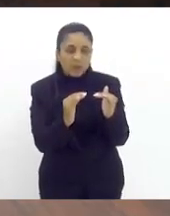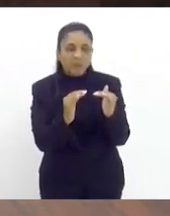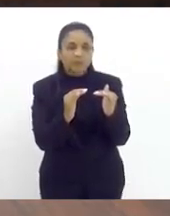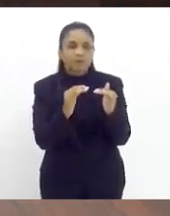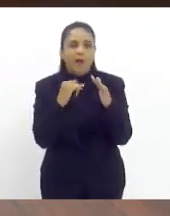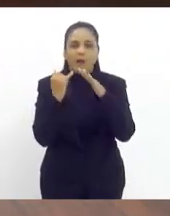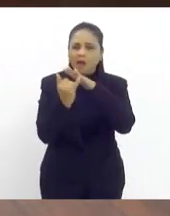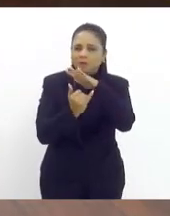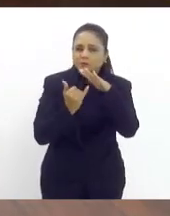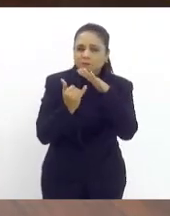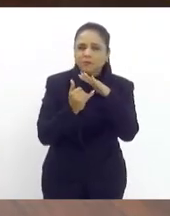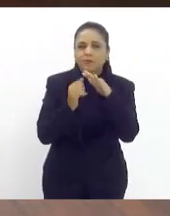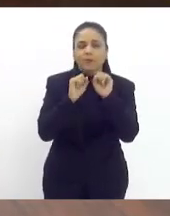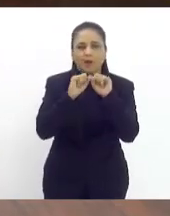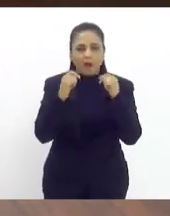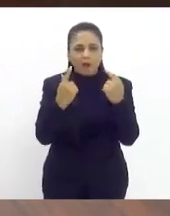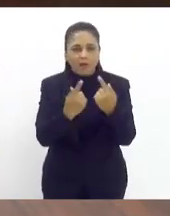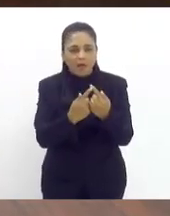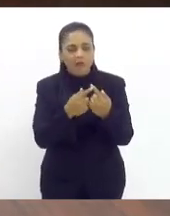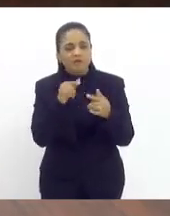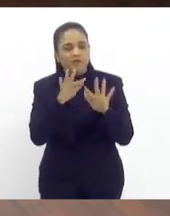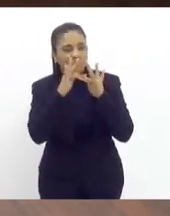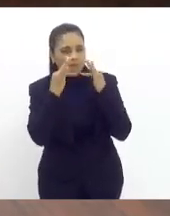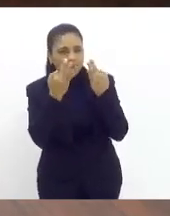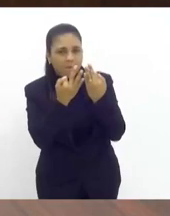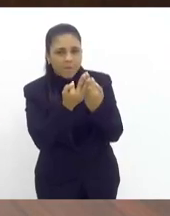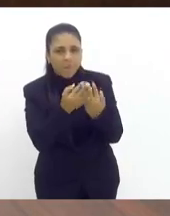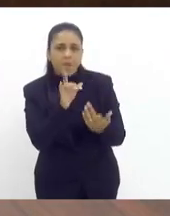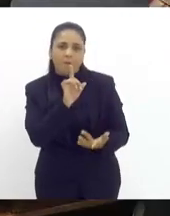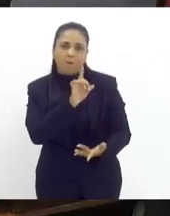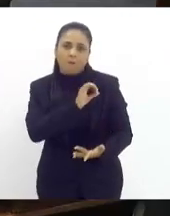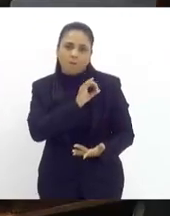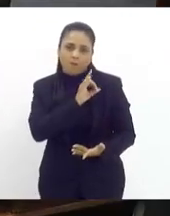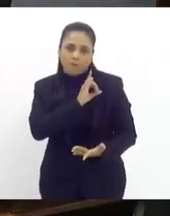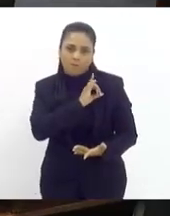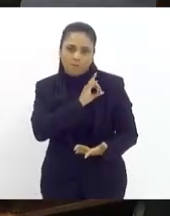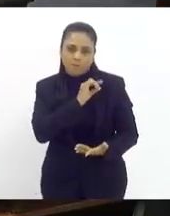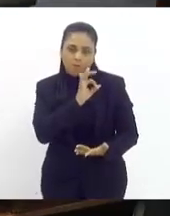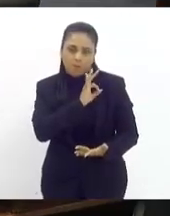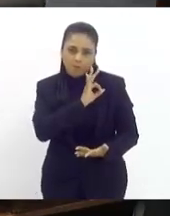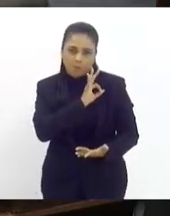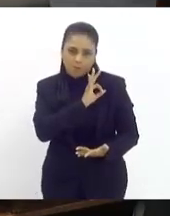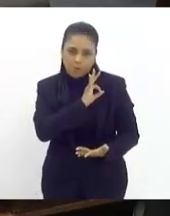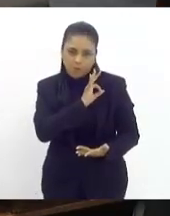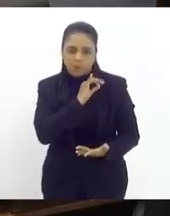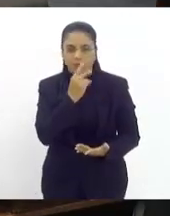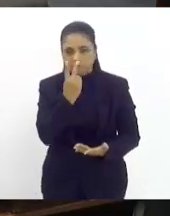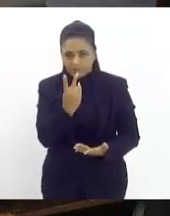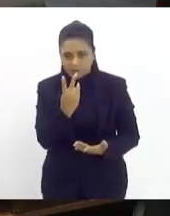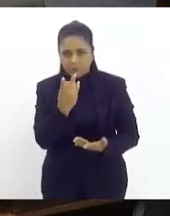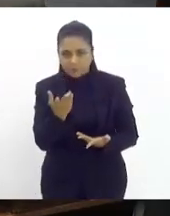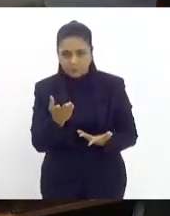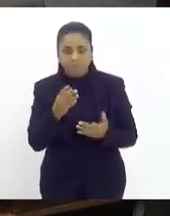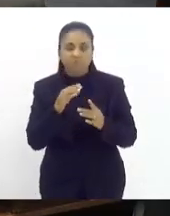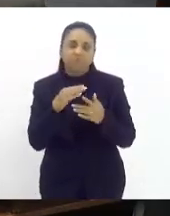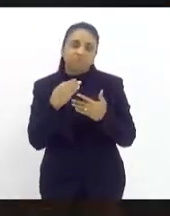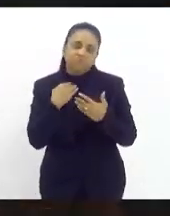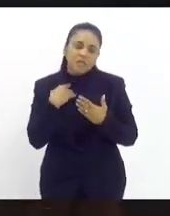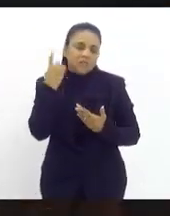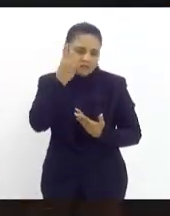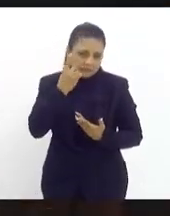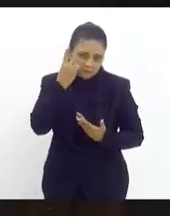nossa instituição aos policiais e seus familiares minuto de silêncio por favor Claro Deputado Marcelo dinho tá deferido